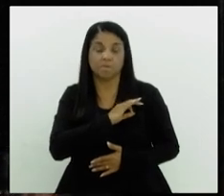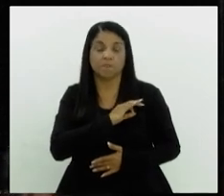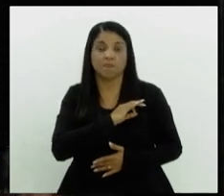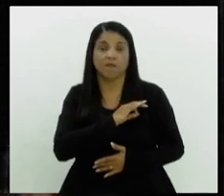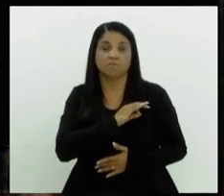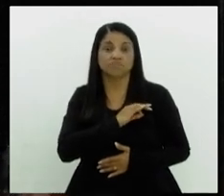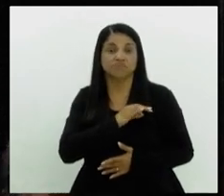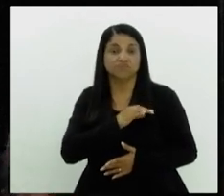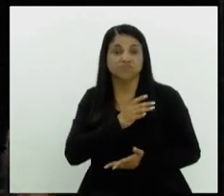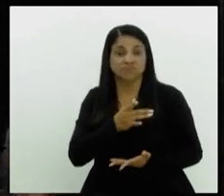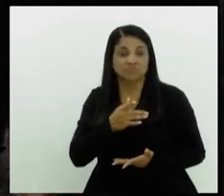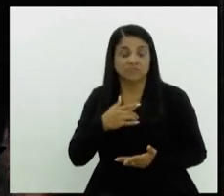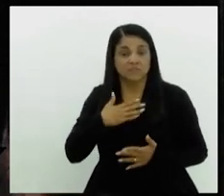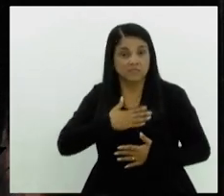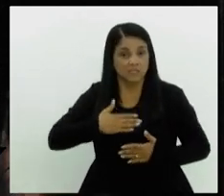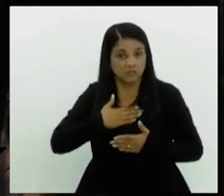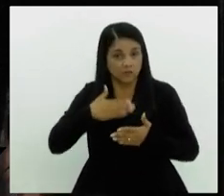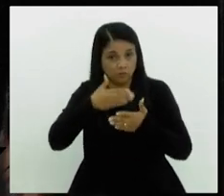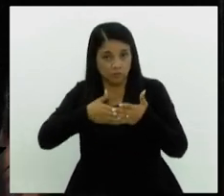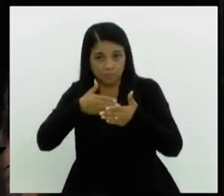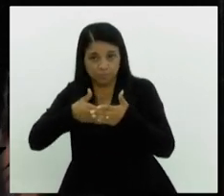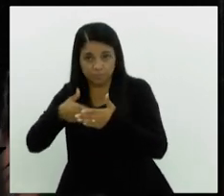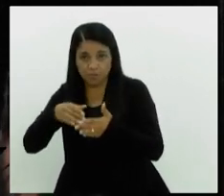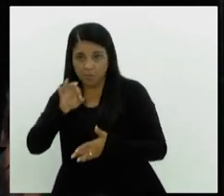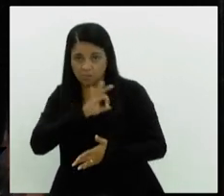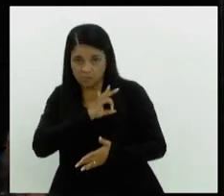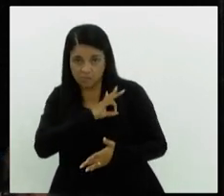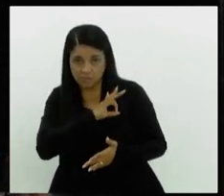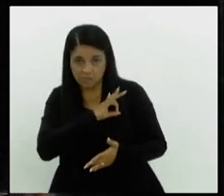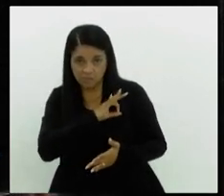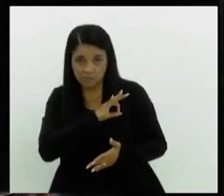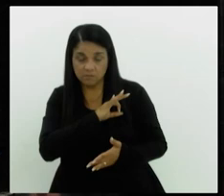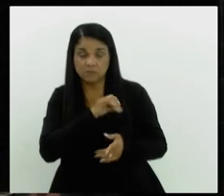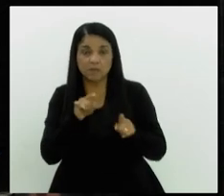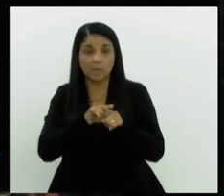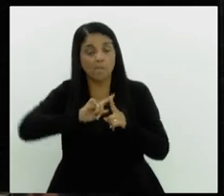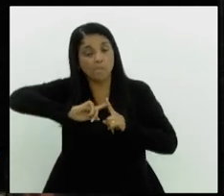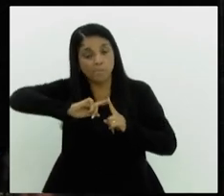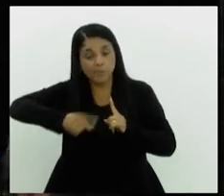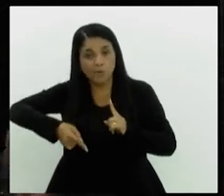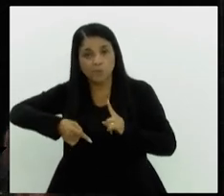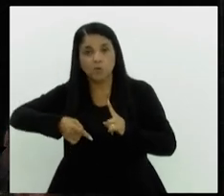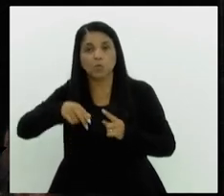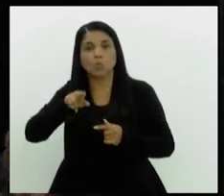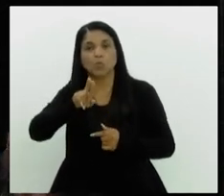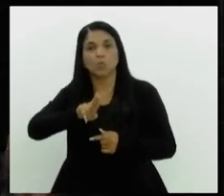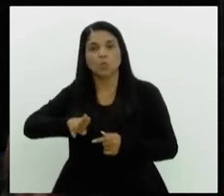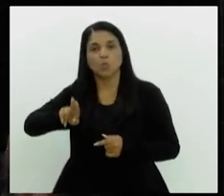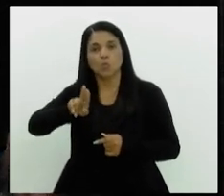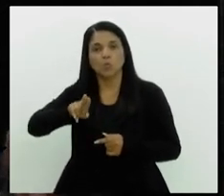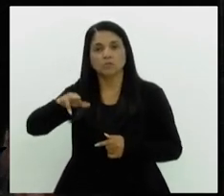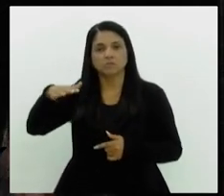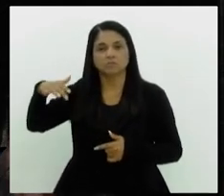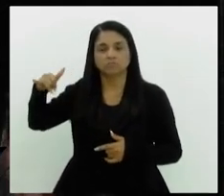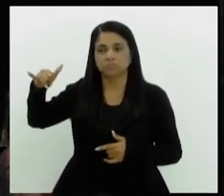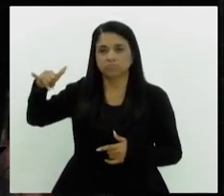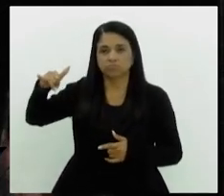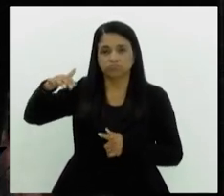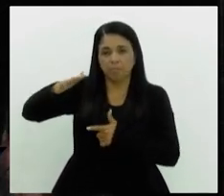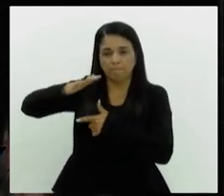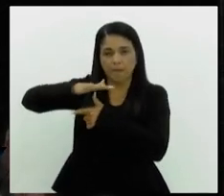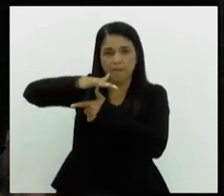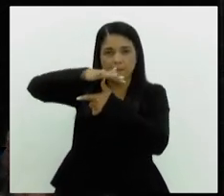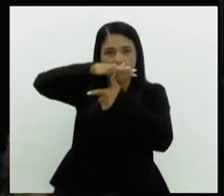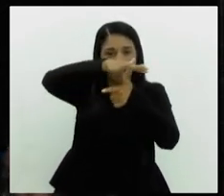restringirem as operações policiais, eles também proibiram o uso da aeronave policial,